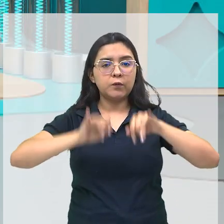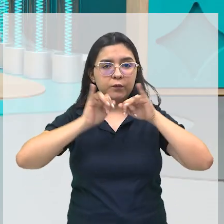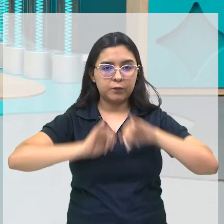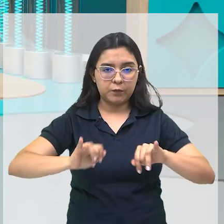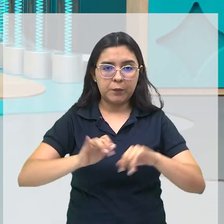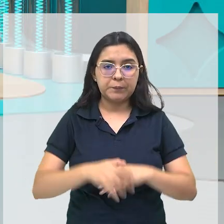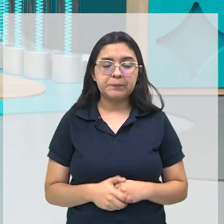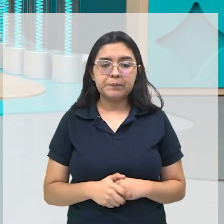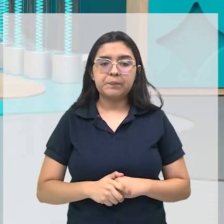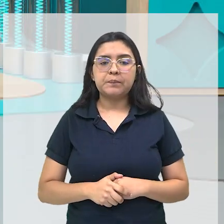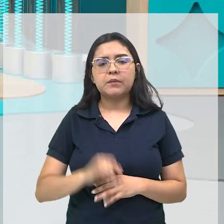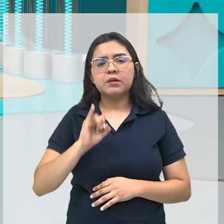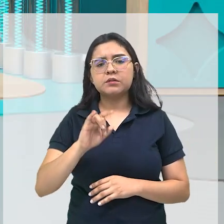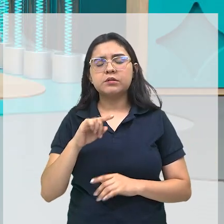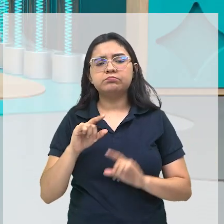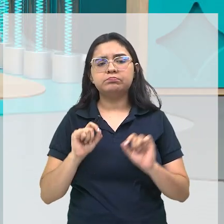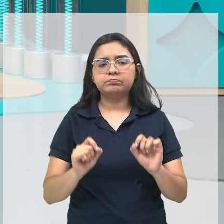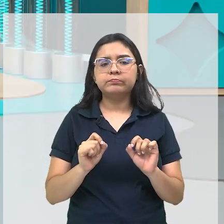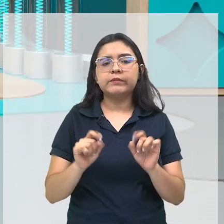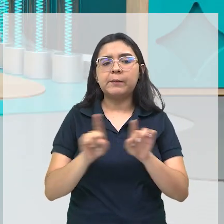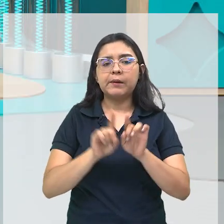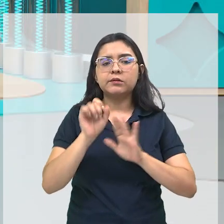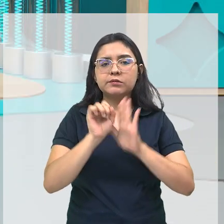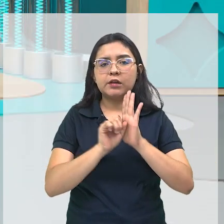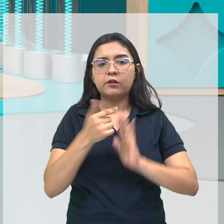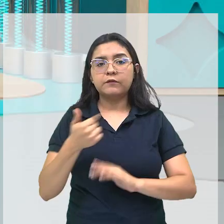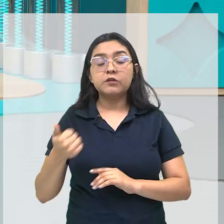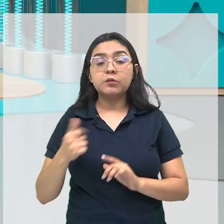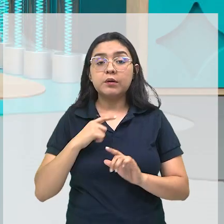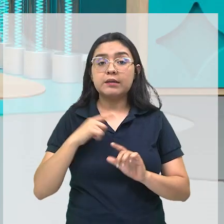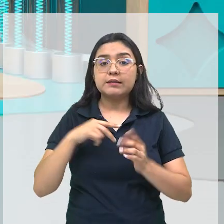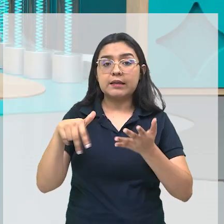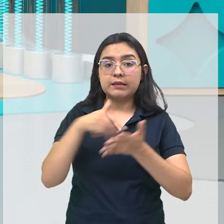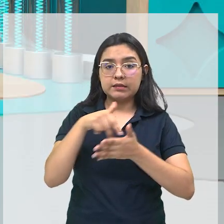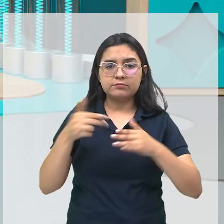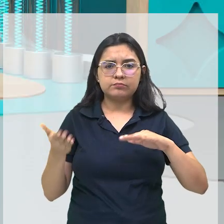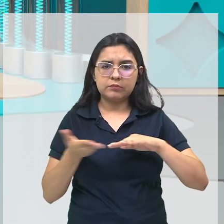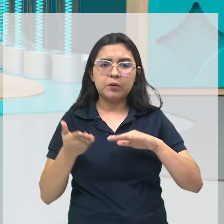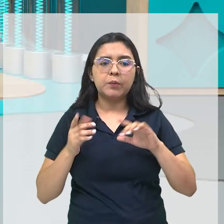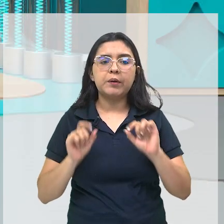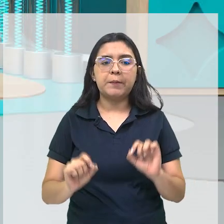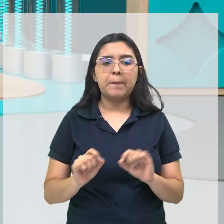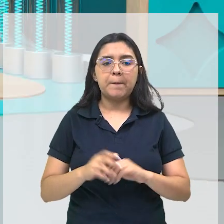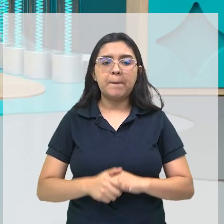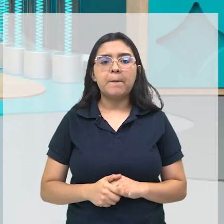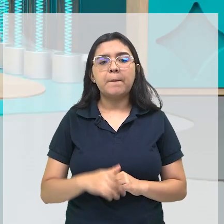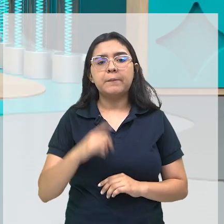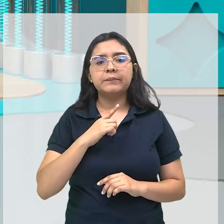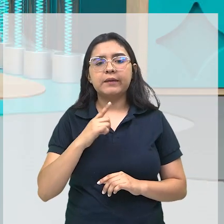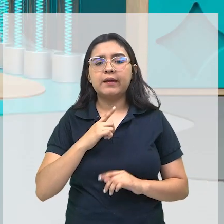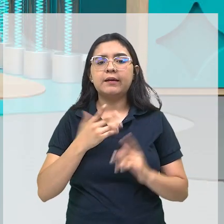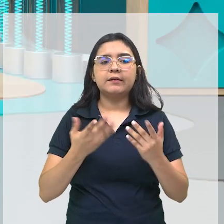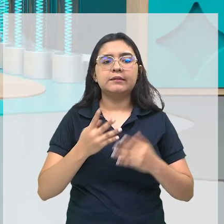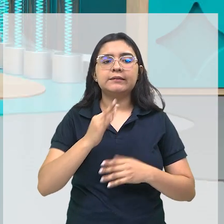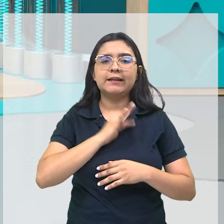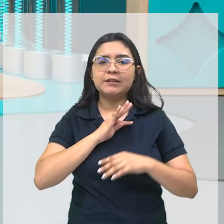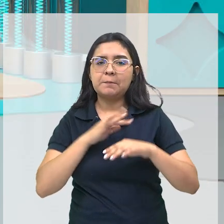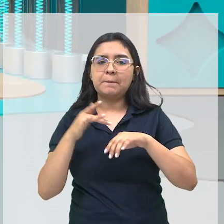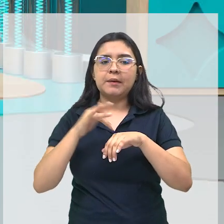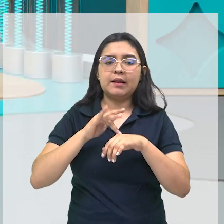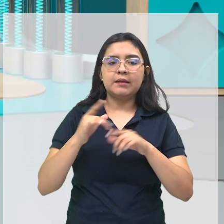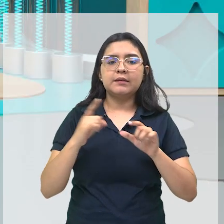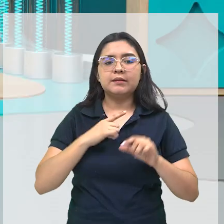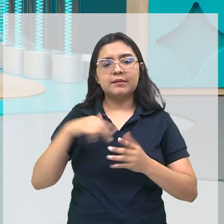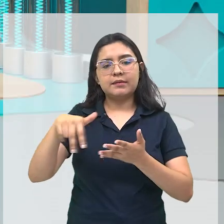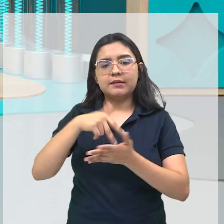divulgar. Se a gente olhar no século XXI, né, a dança contemporânea é um estilo que mistura técnica de balé com